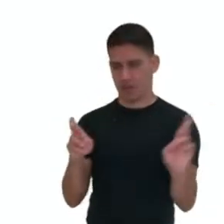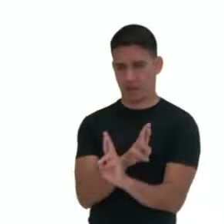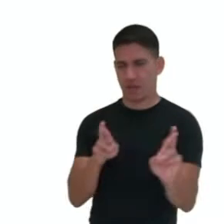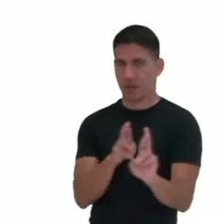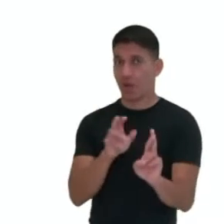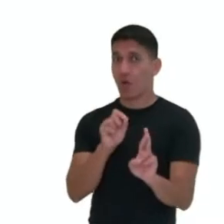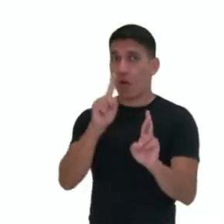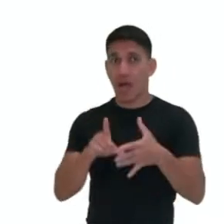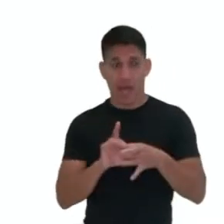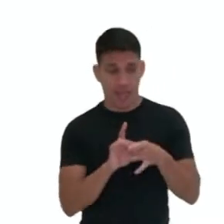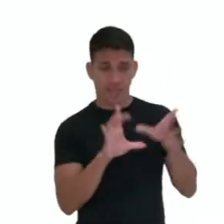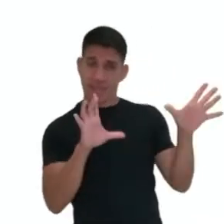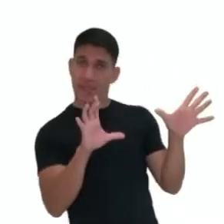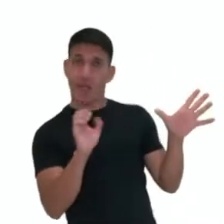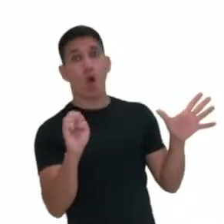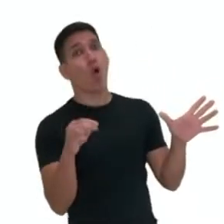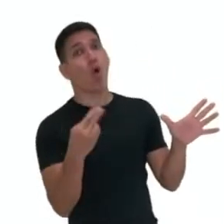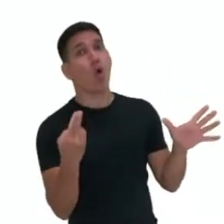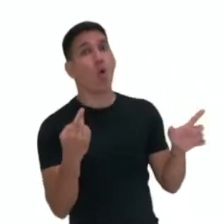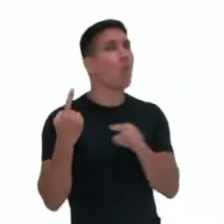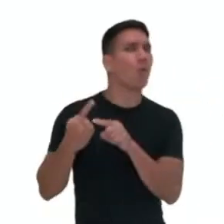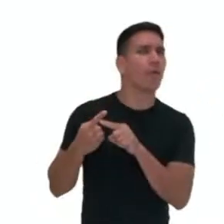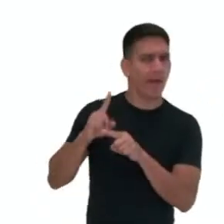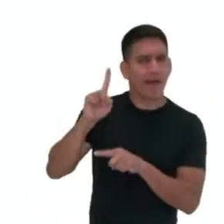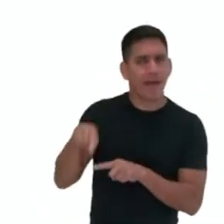à liberdade ou a certo